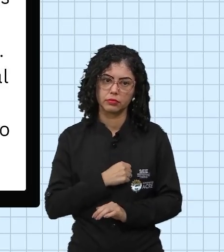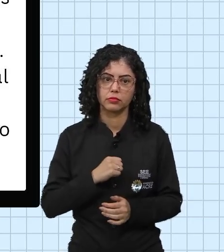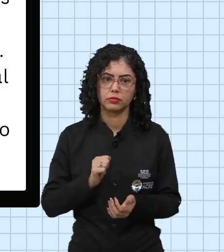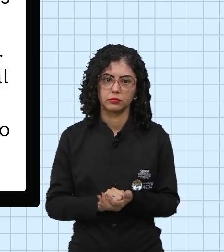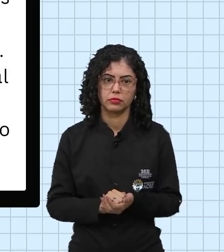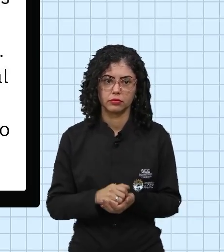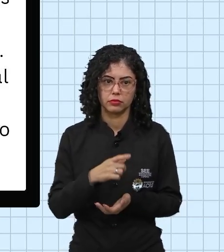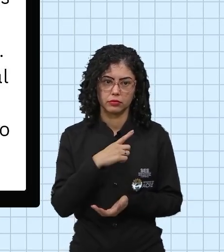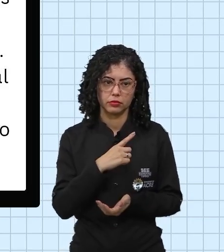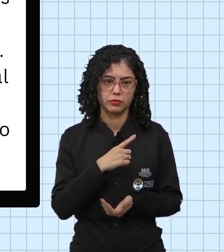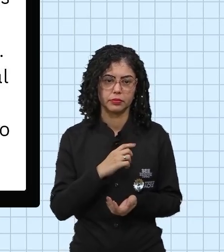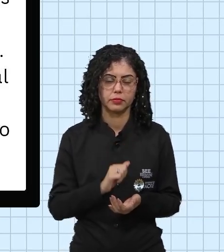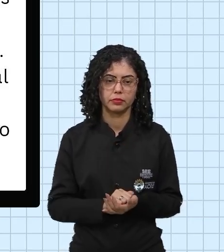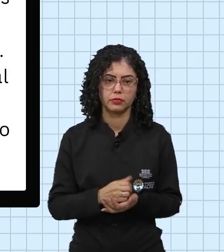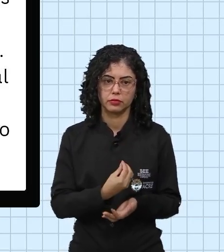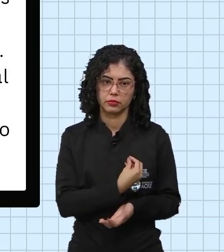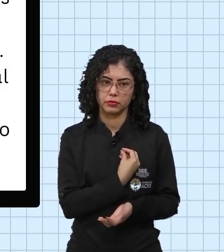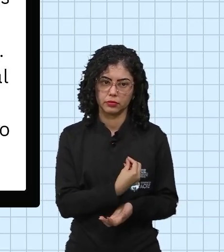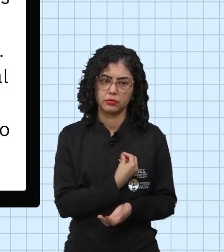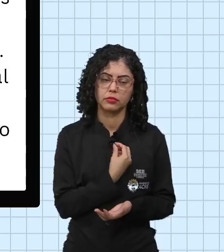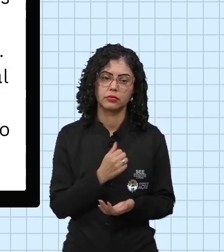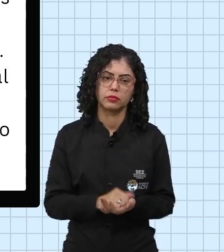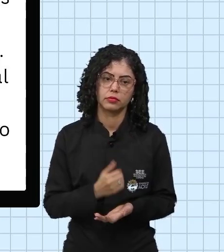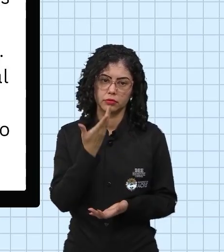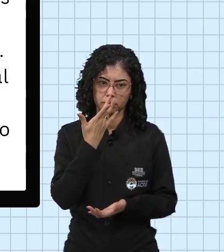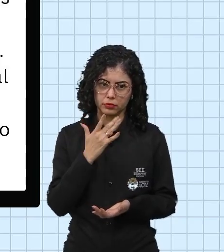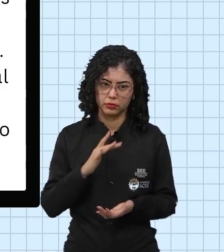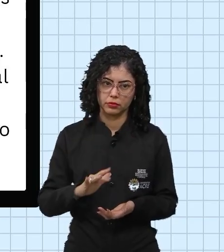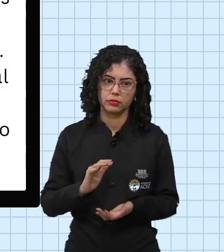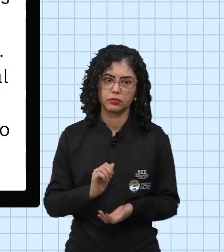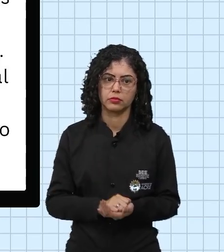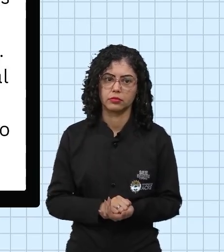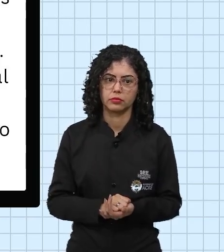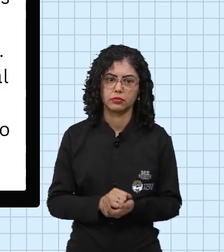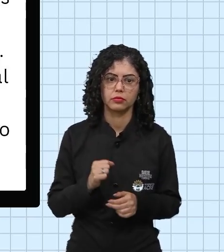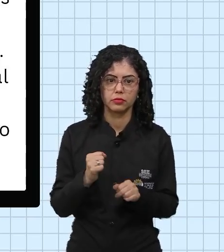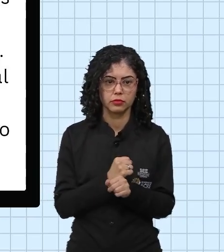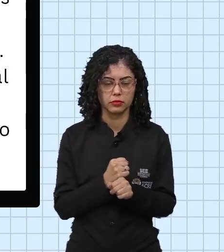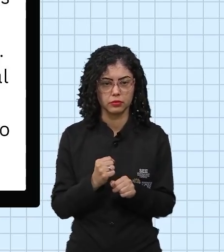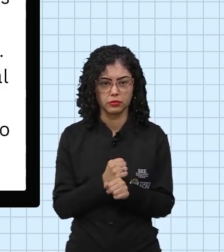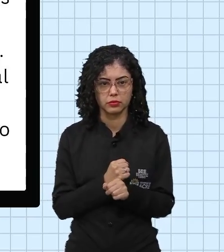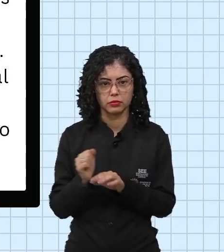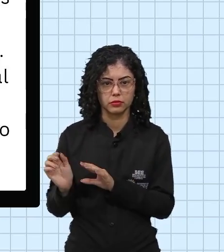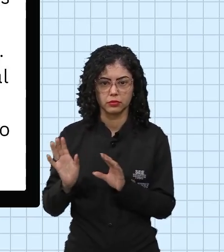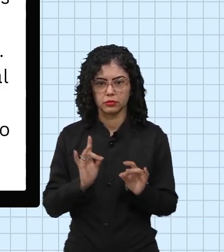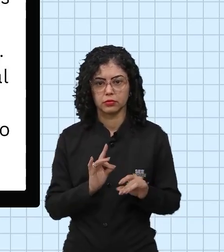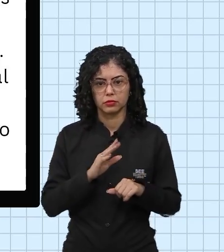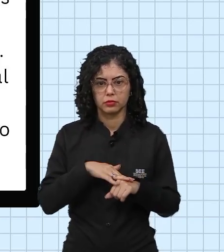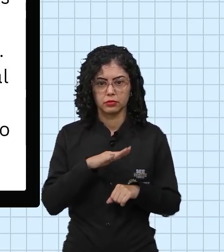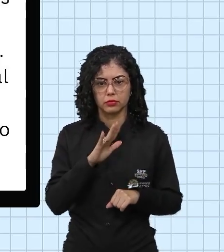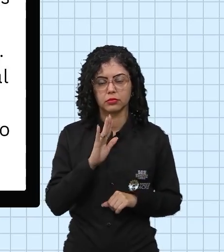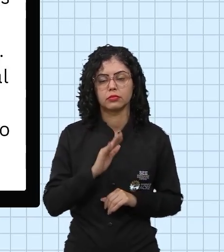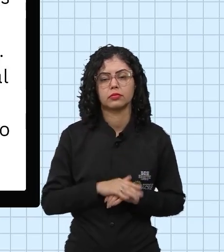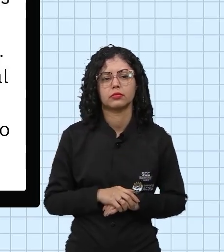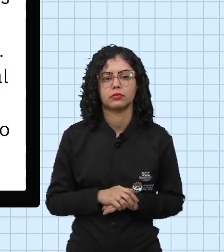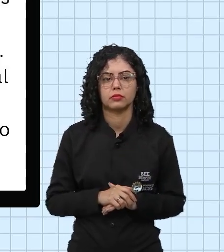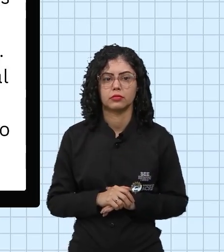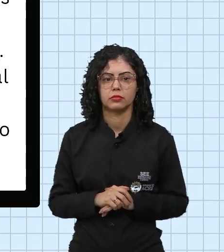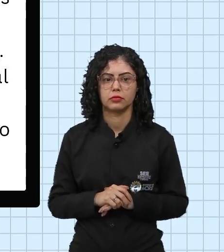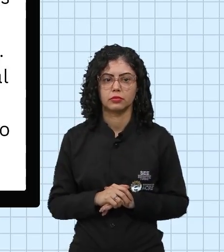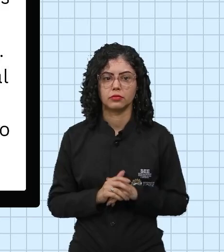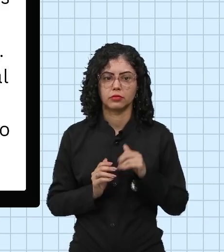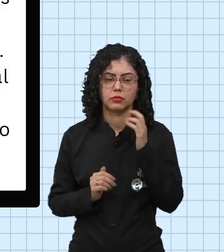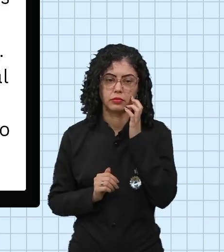tenho da aurora da minha vida, da minha infância querida, que os anos não trazem